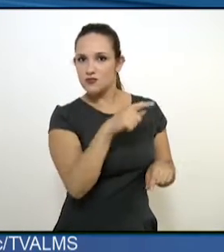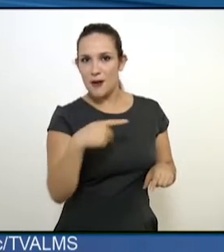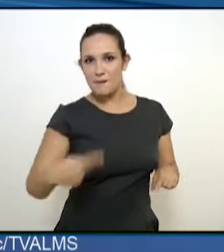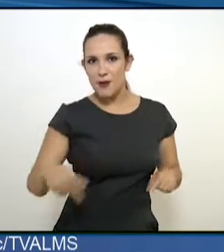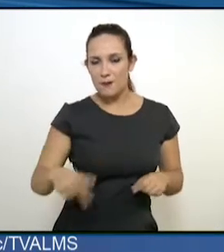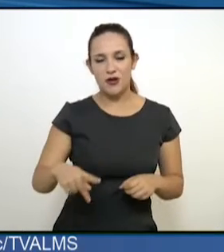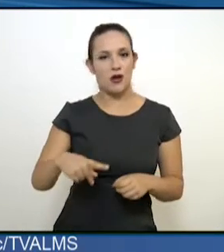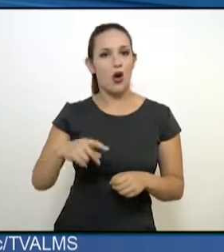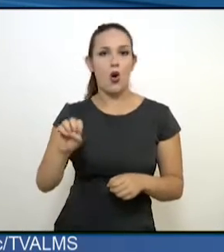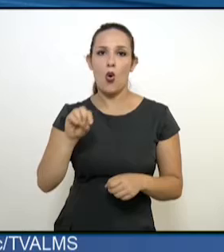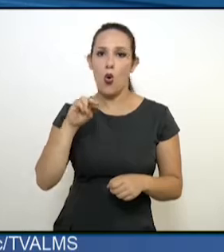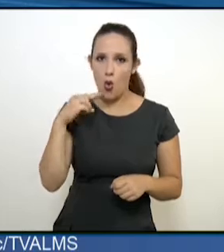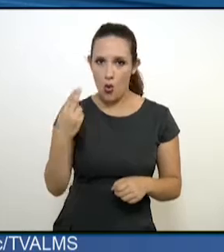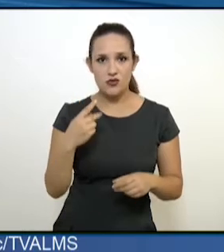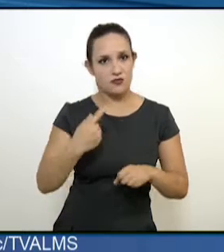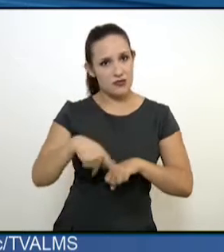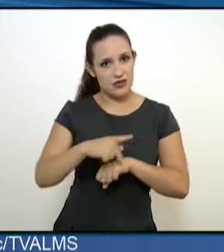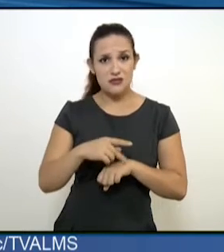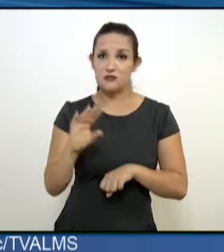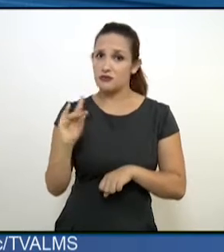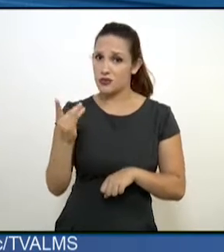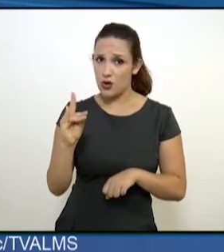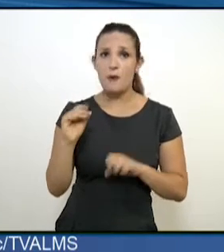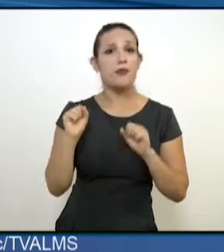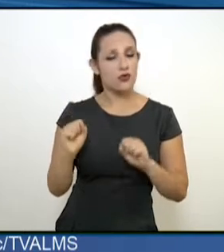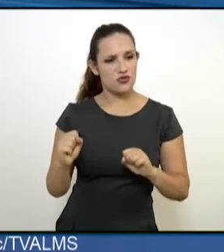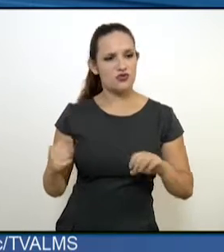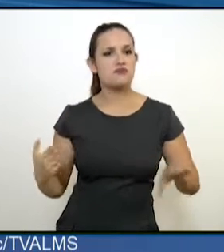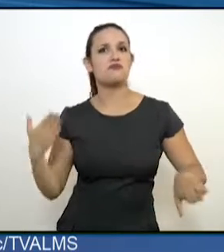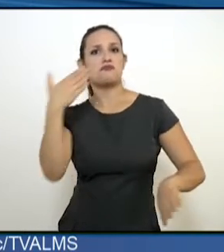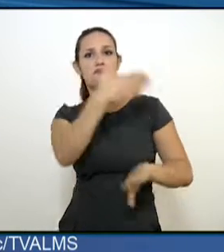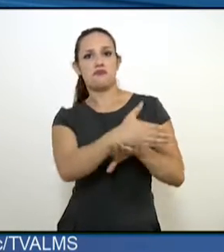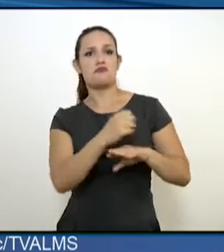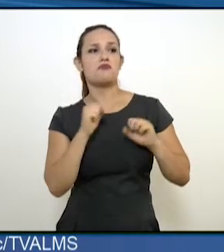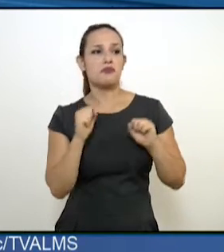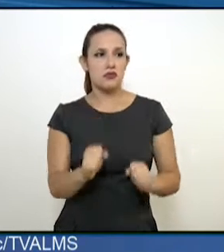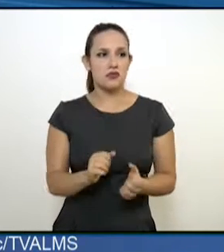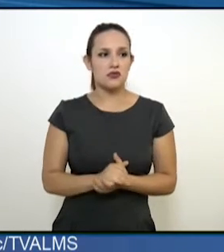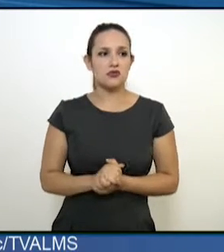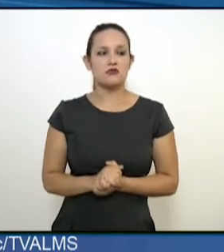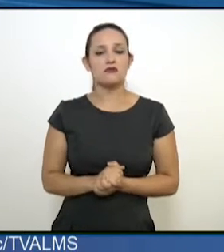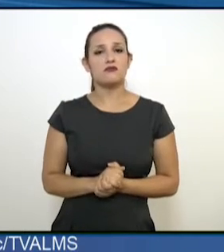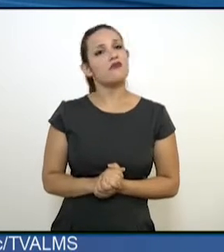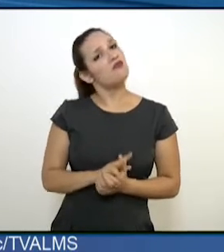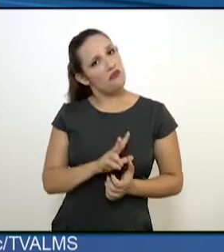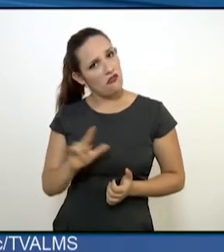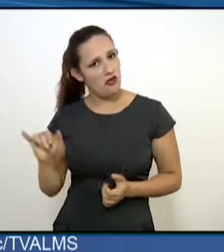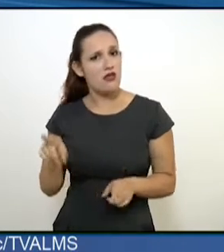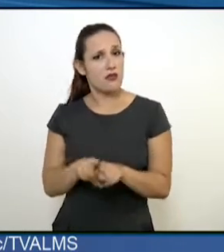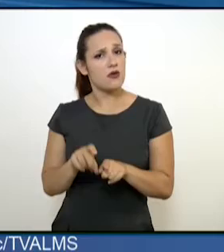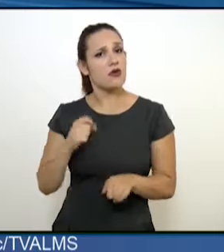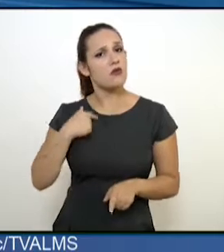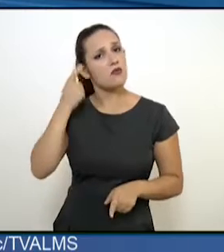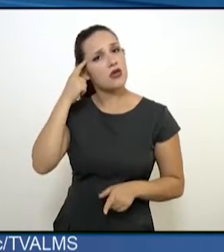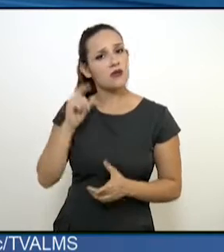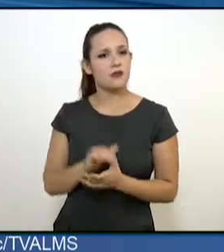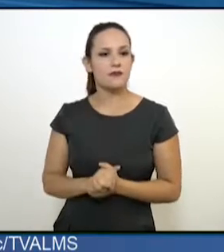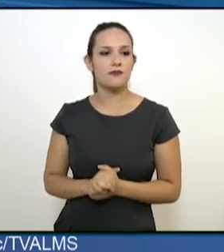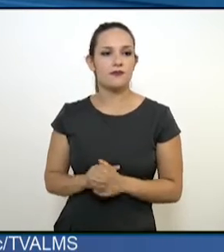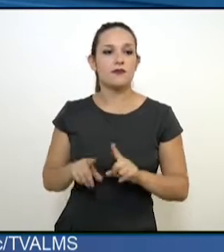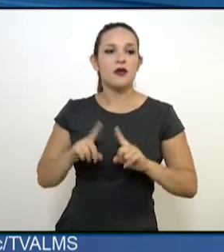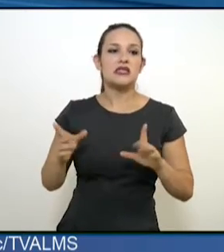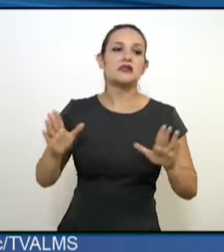outras fronteiras. Pode acontecer isso? Pode acontecer, com certeza, pode acontecer e vai acontecer. E nós ficamos